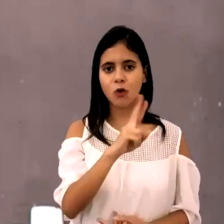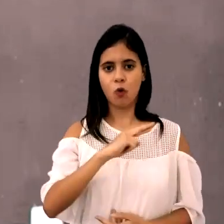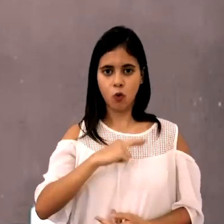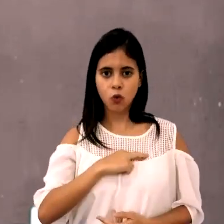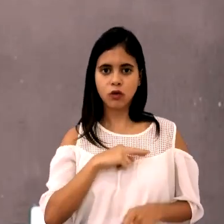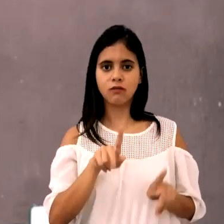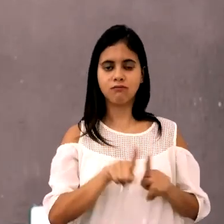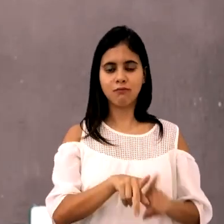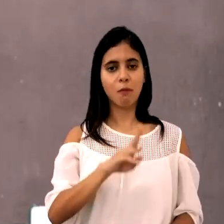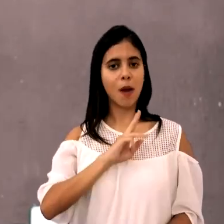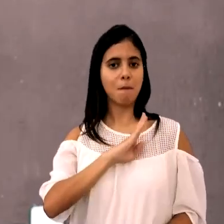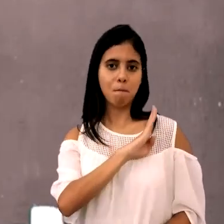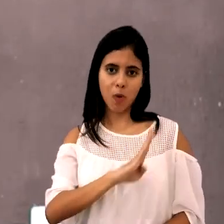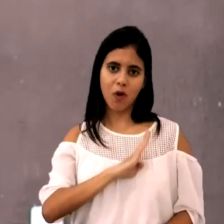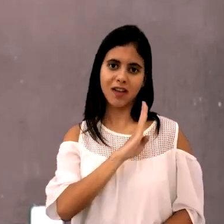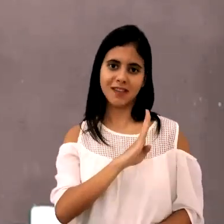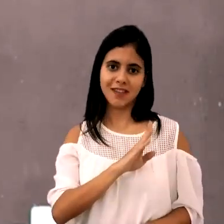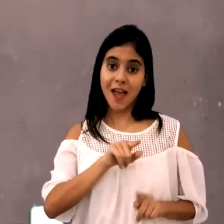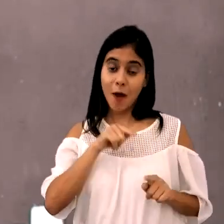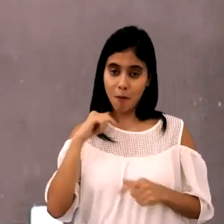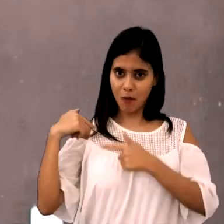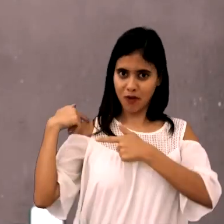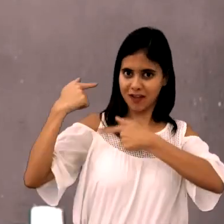Salvador, Jesus Cristo.